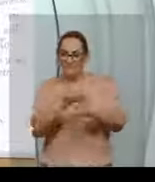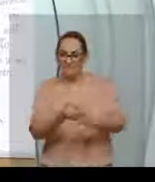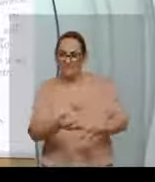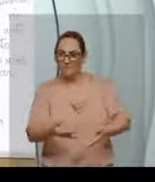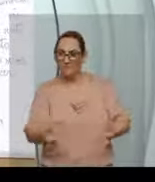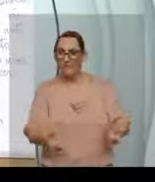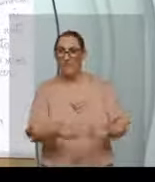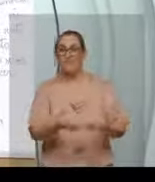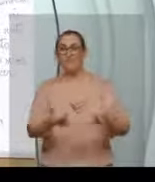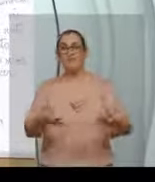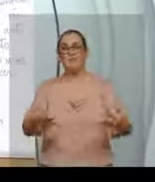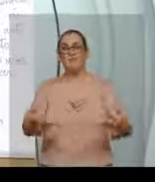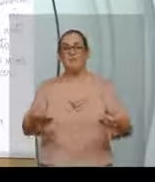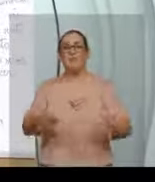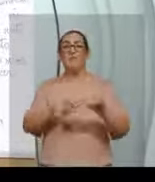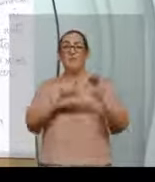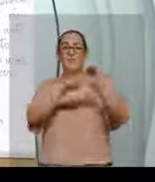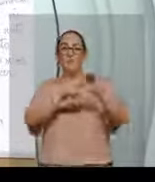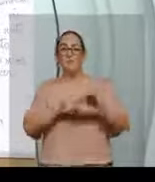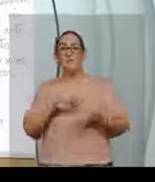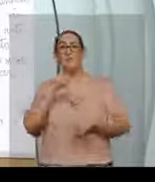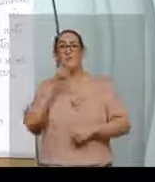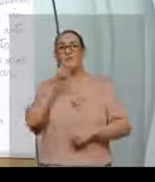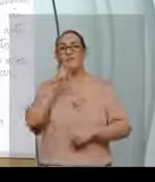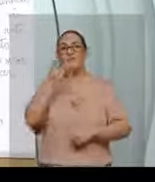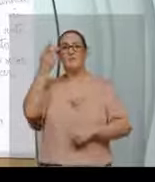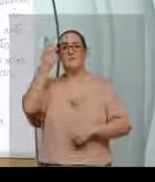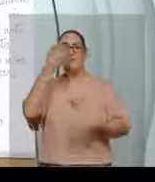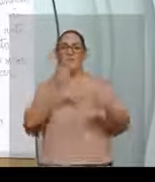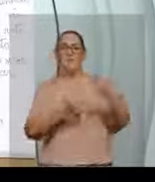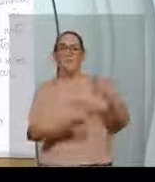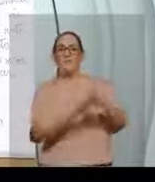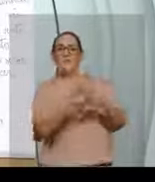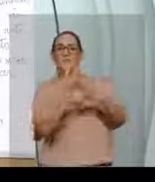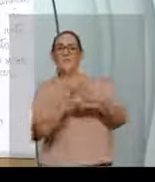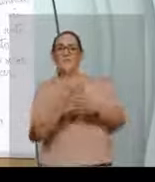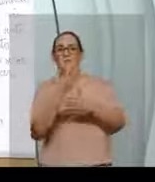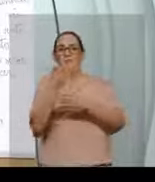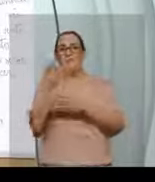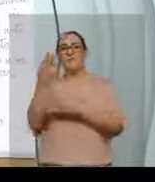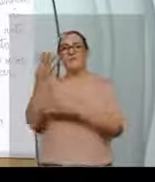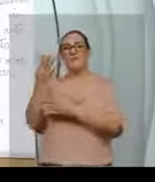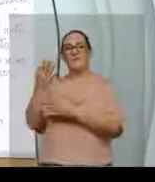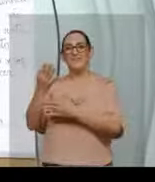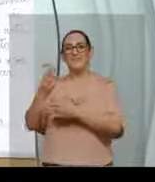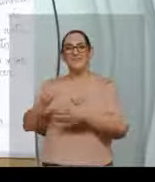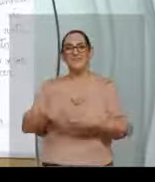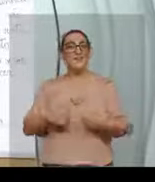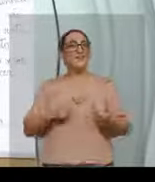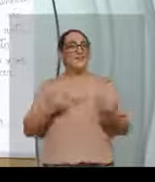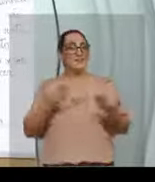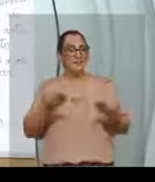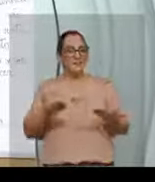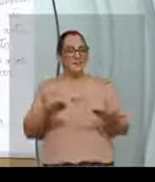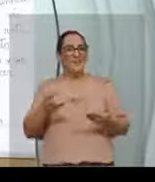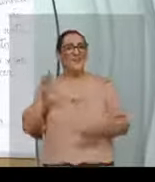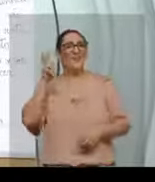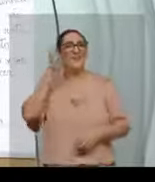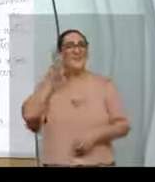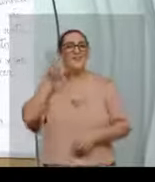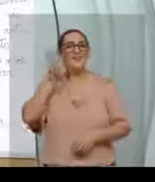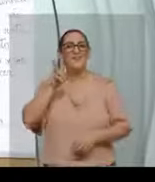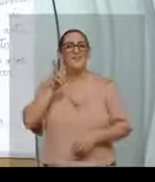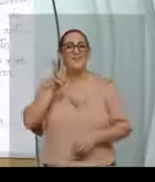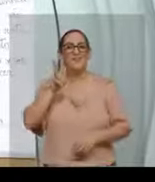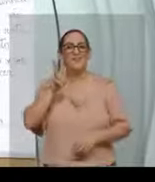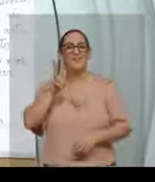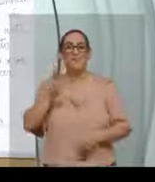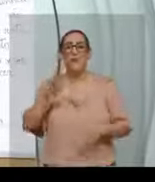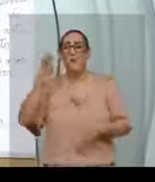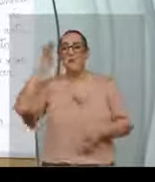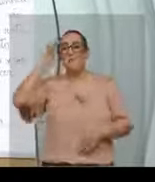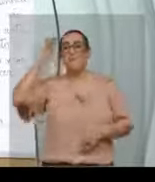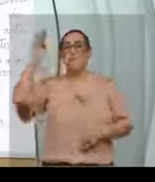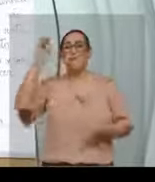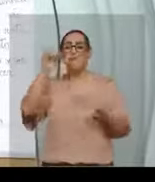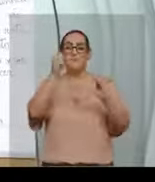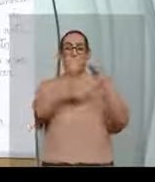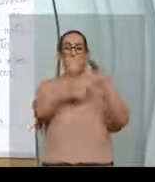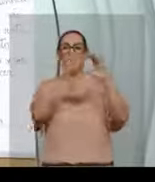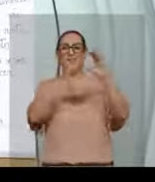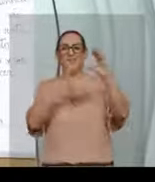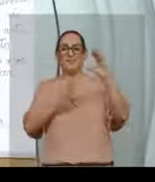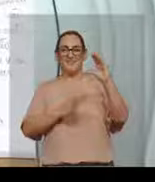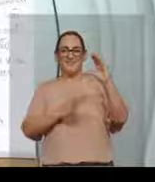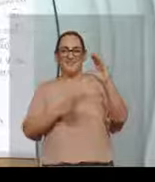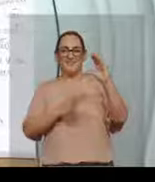são dependentes da água para a reprodução. Olha só, então aqui a gente falou as principais